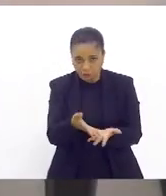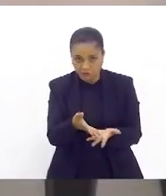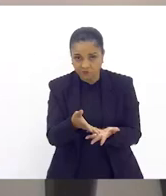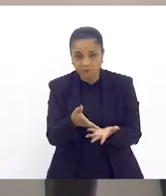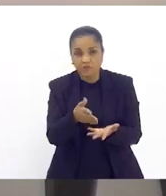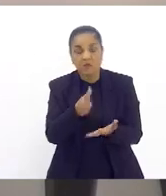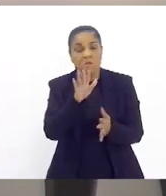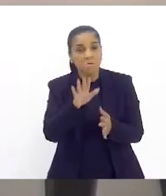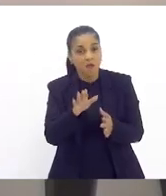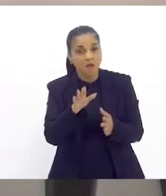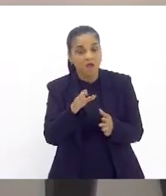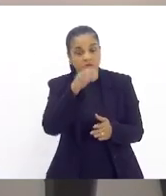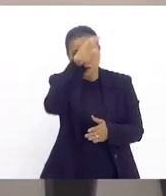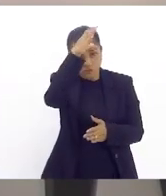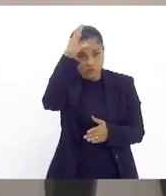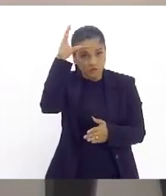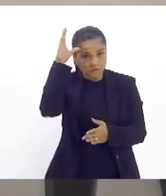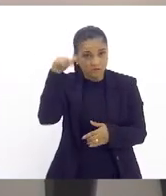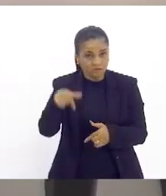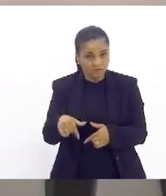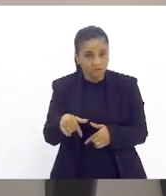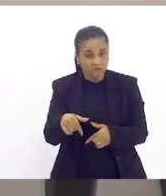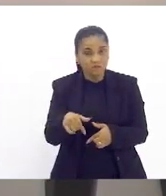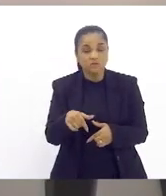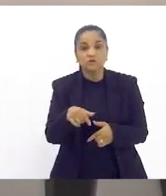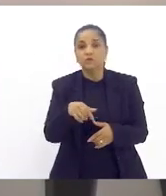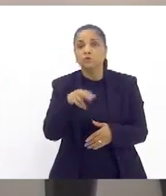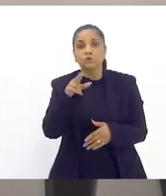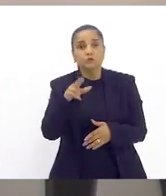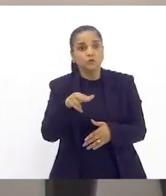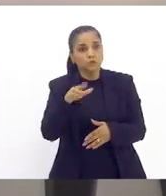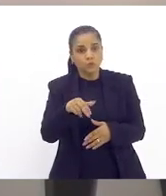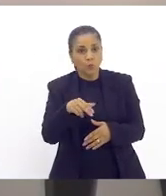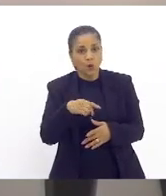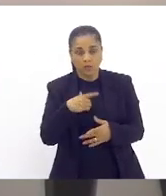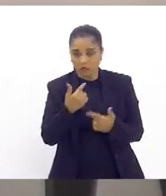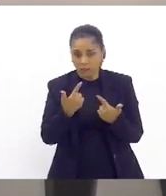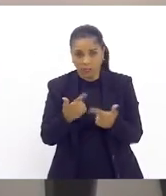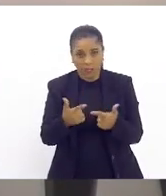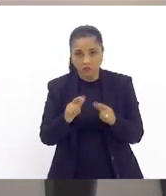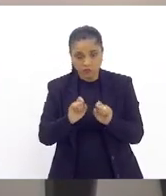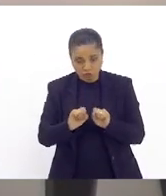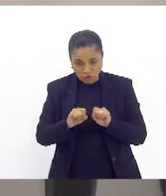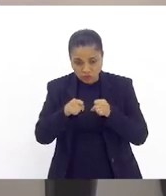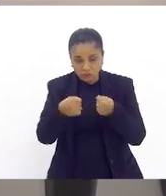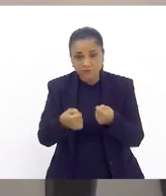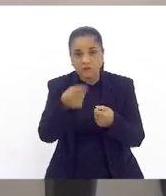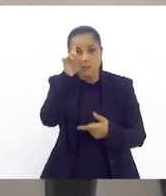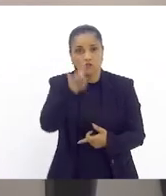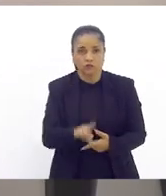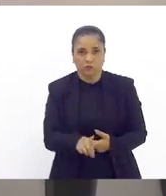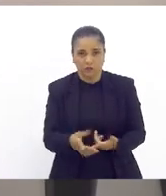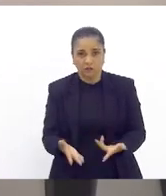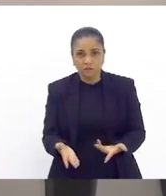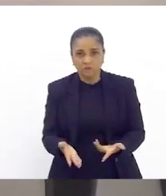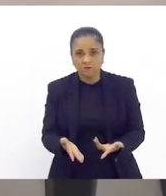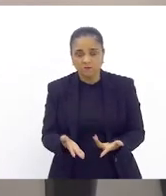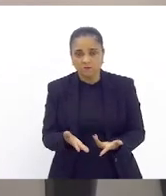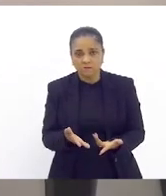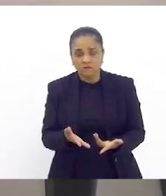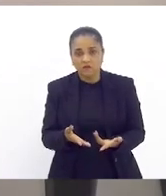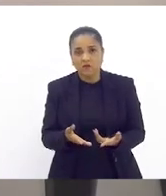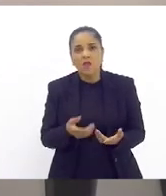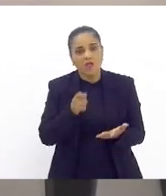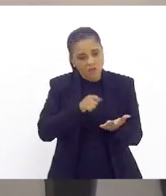e a gente tá aqui para defender o consumidor o consumidor nunca tem o seu direito de defesa ele não tem onde se defender E essas